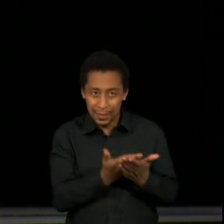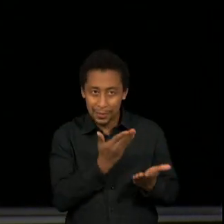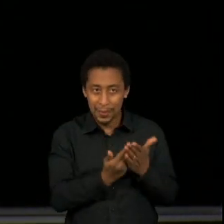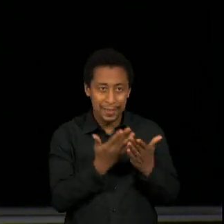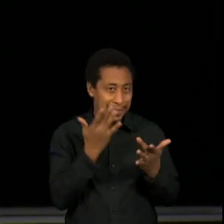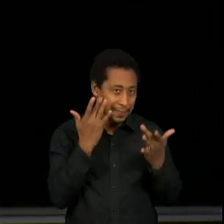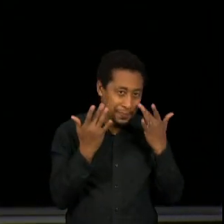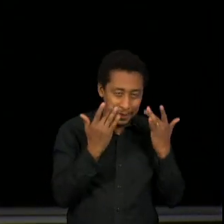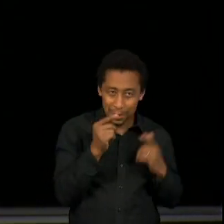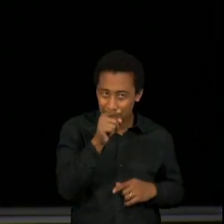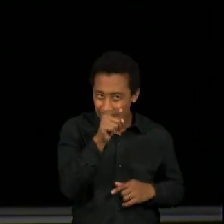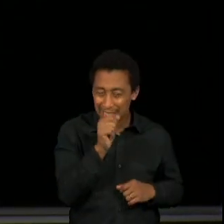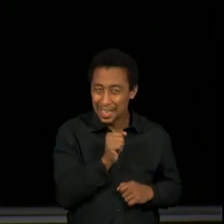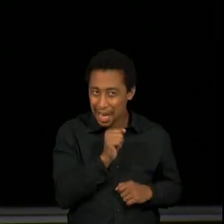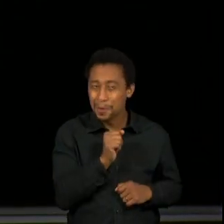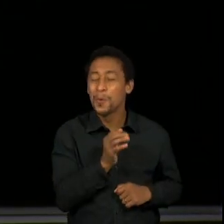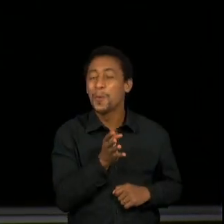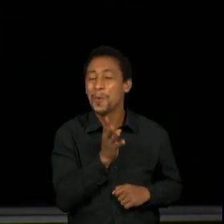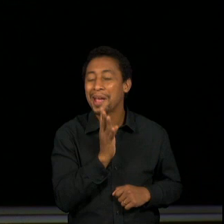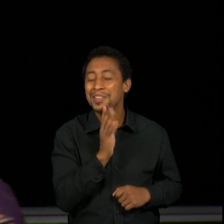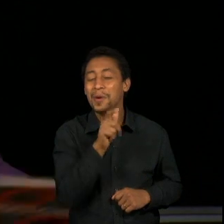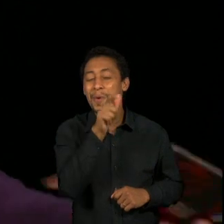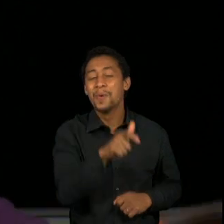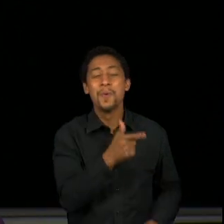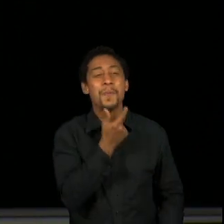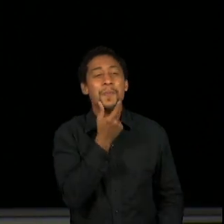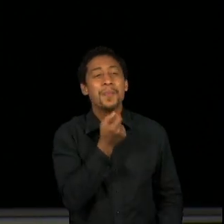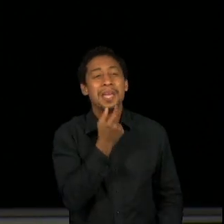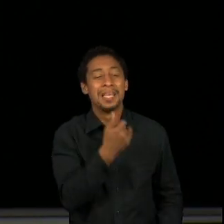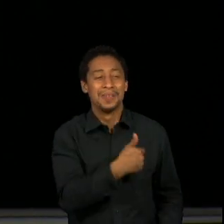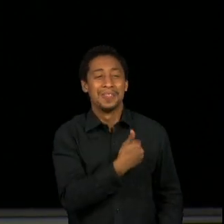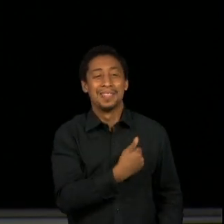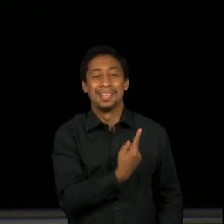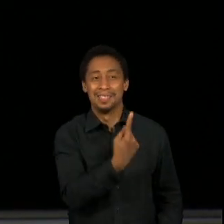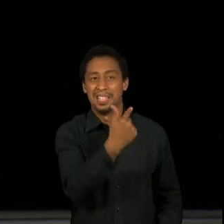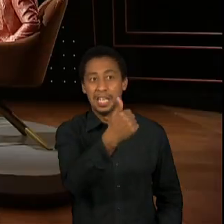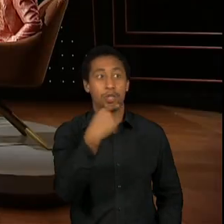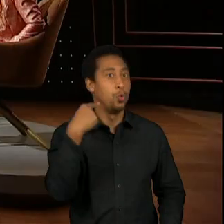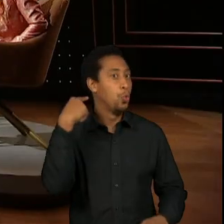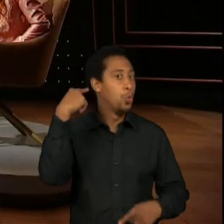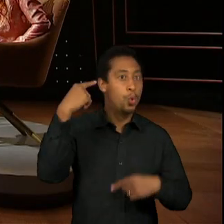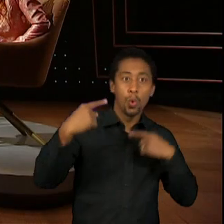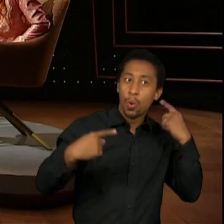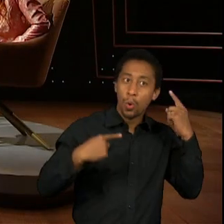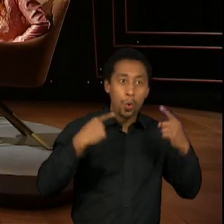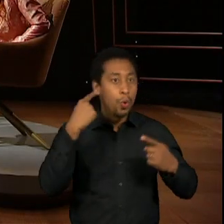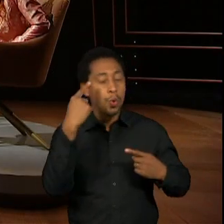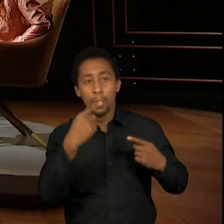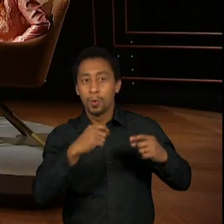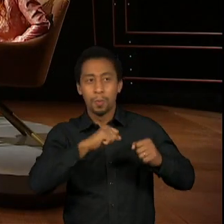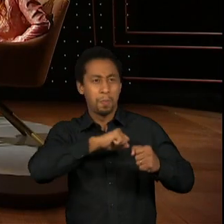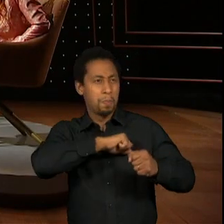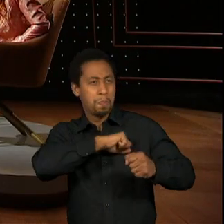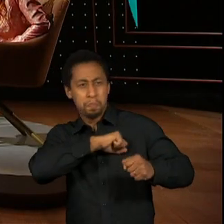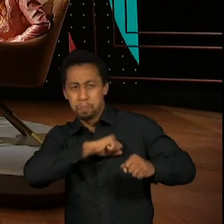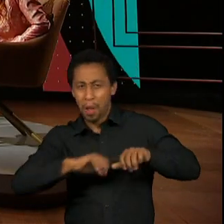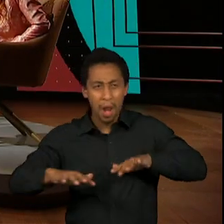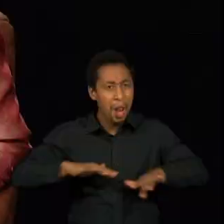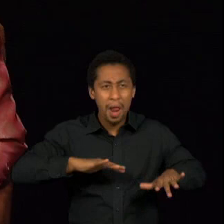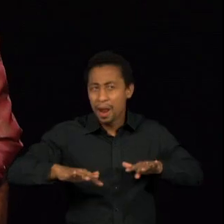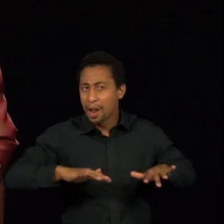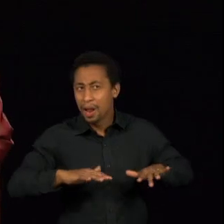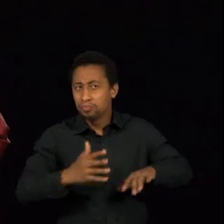um garoto de 19 anos, meio loucão, revolucionário, talentoso, que era o